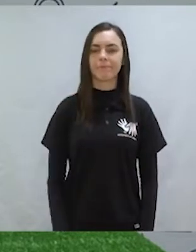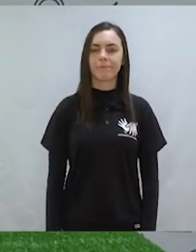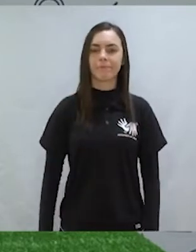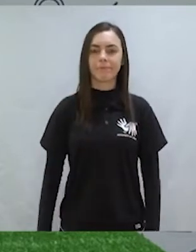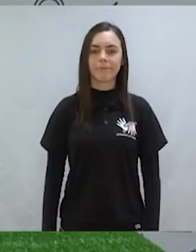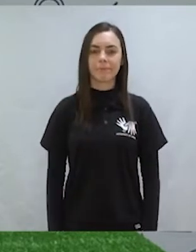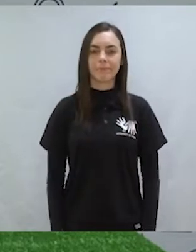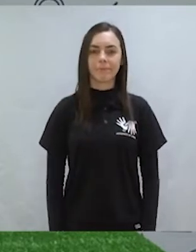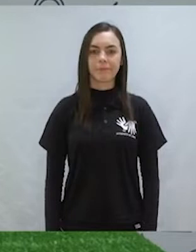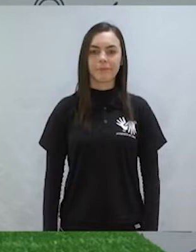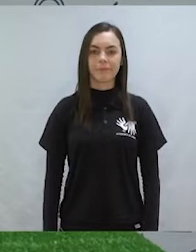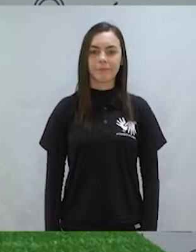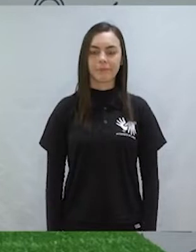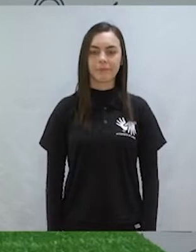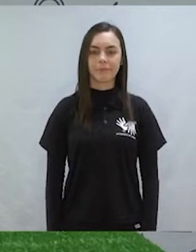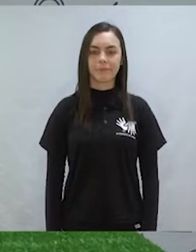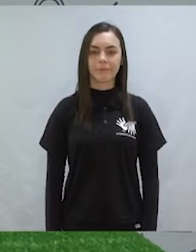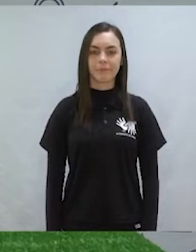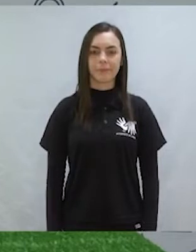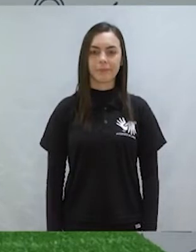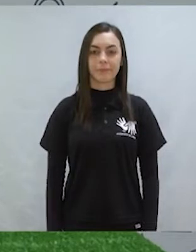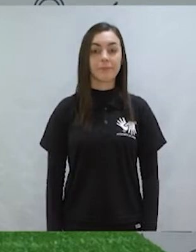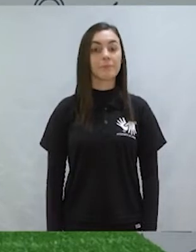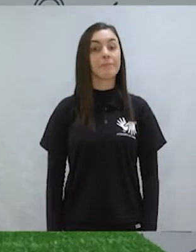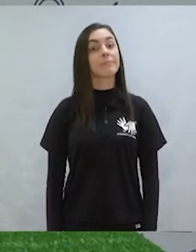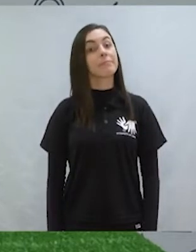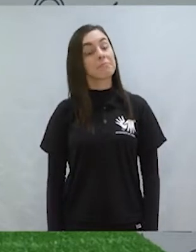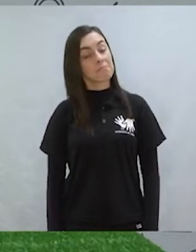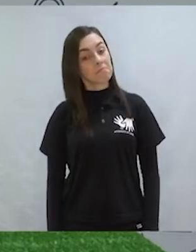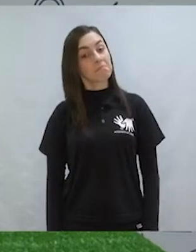Letra A. Olhem aqui.